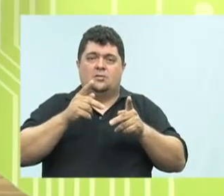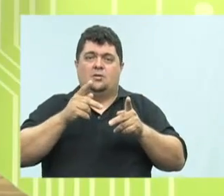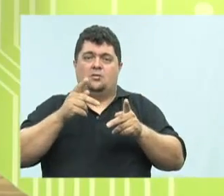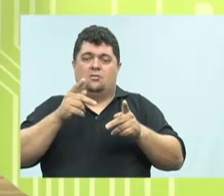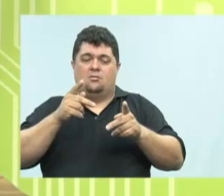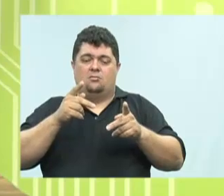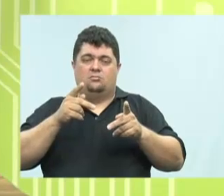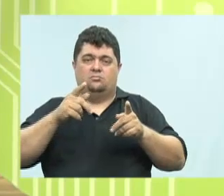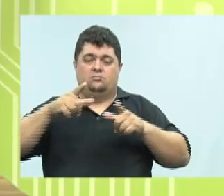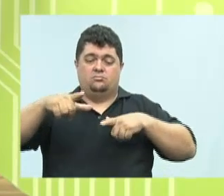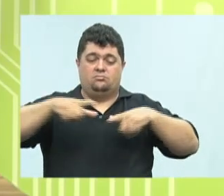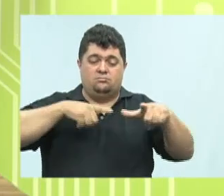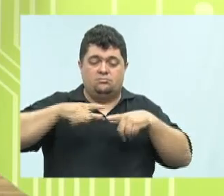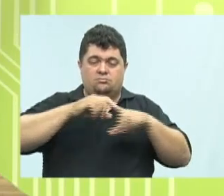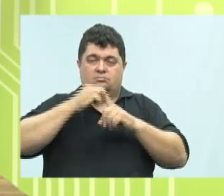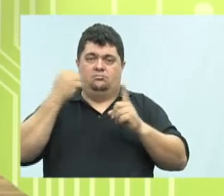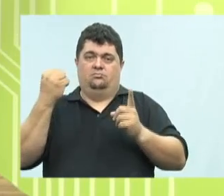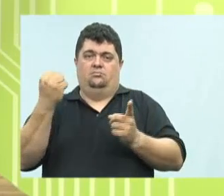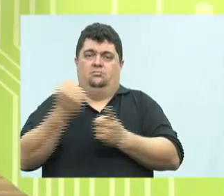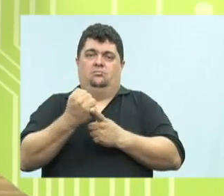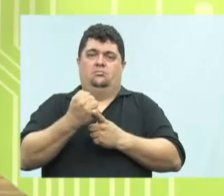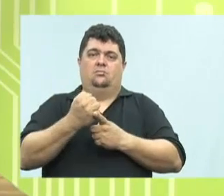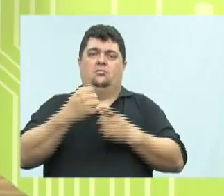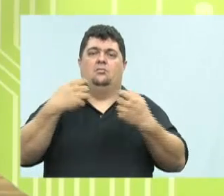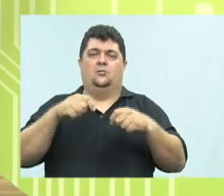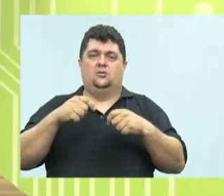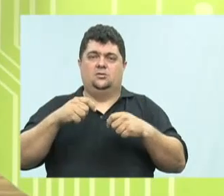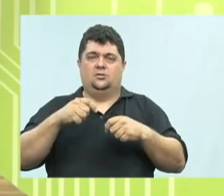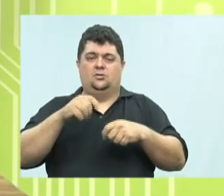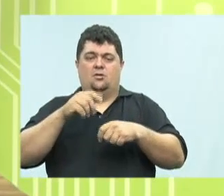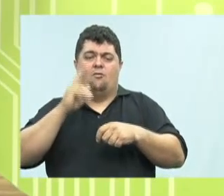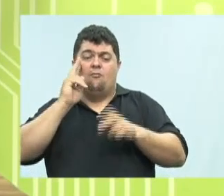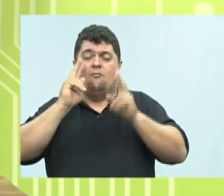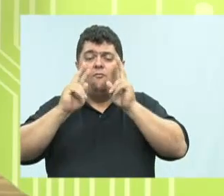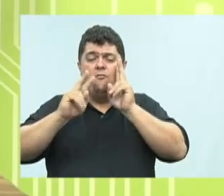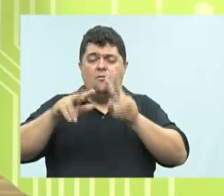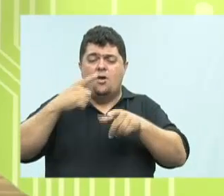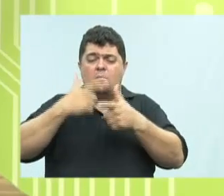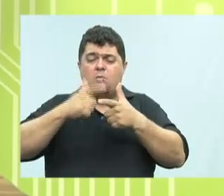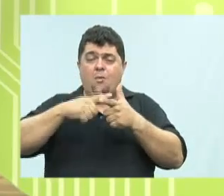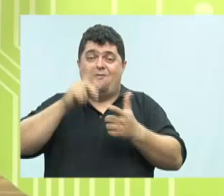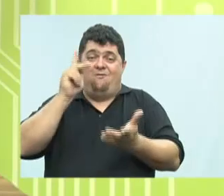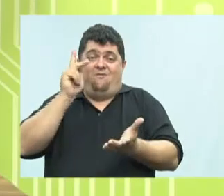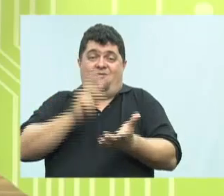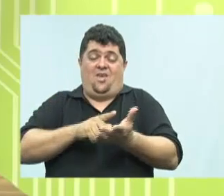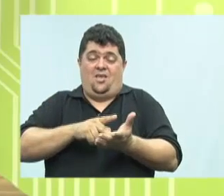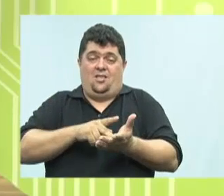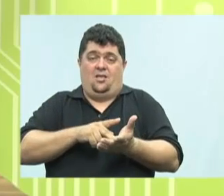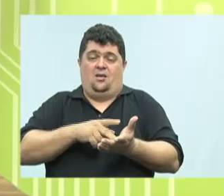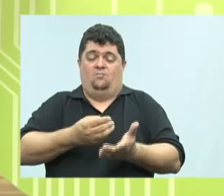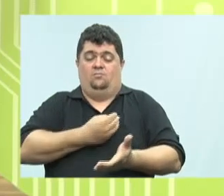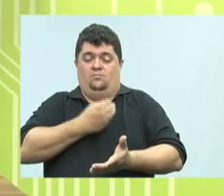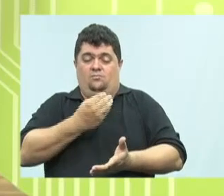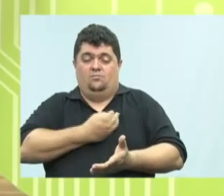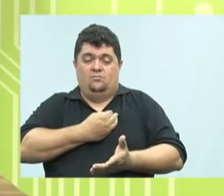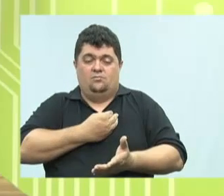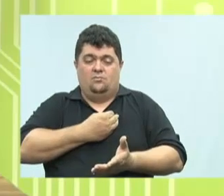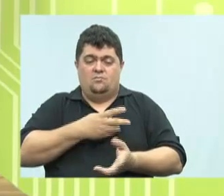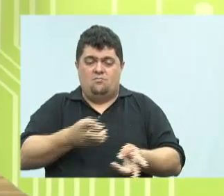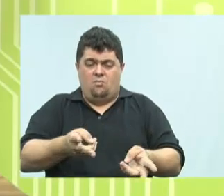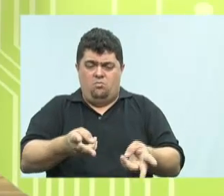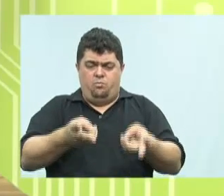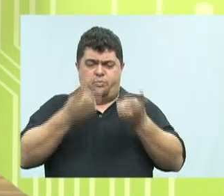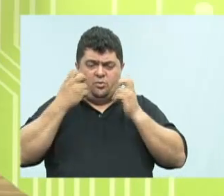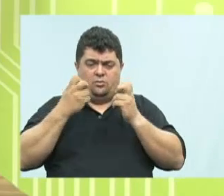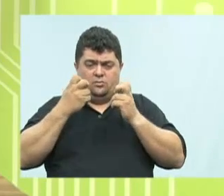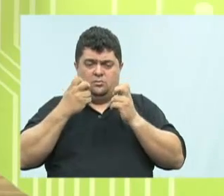intervenção social. Então, ele tem que partir de uma coletividade. Você precisa diagnosticar ou